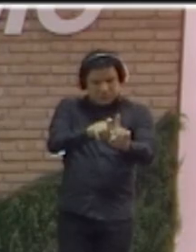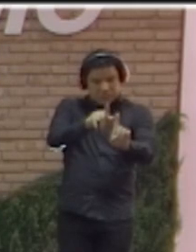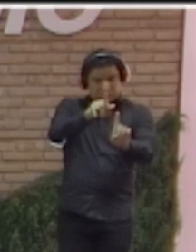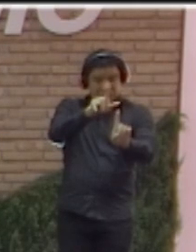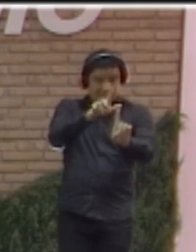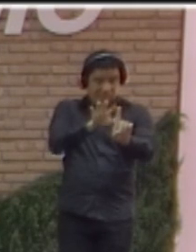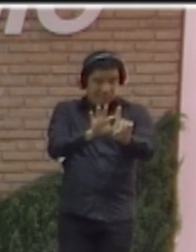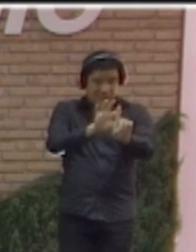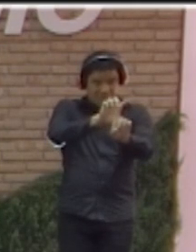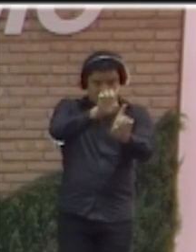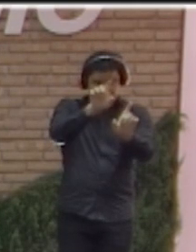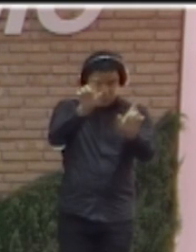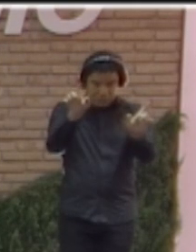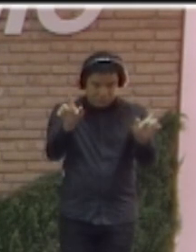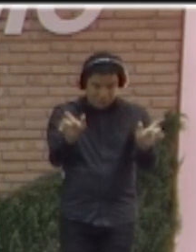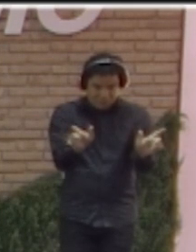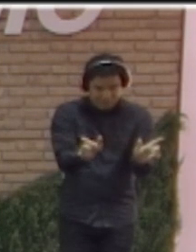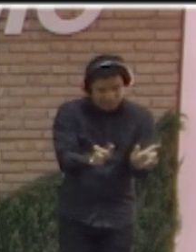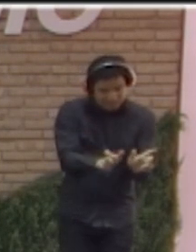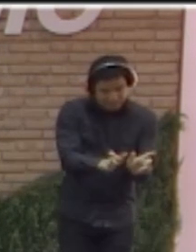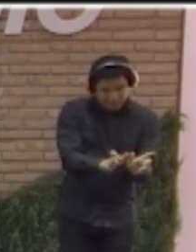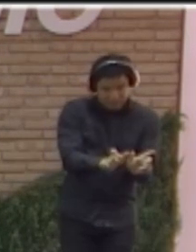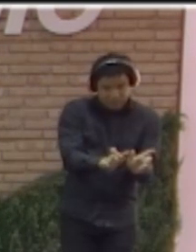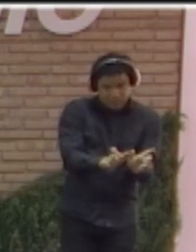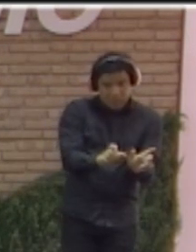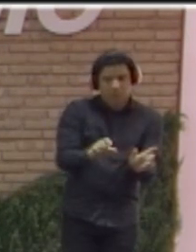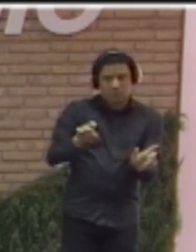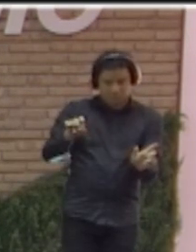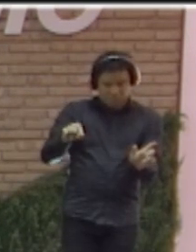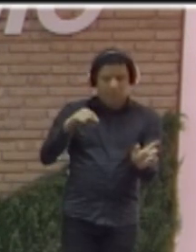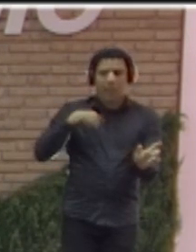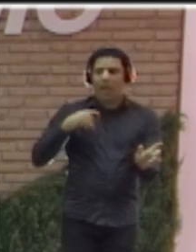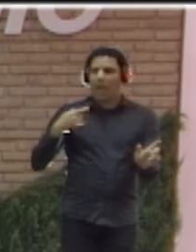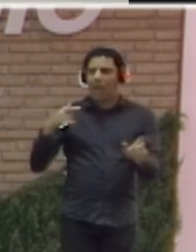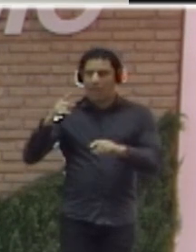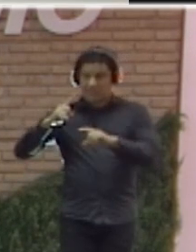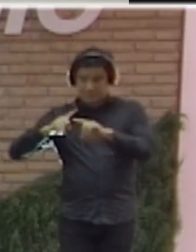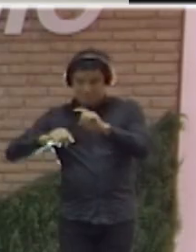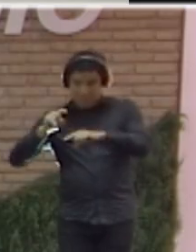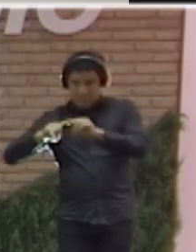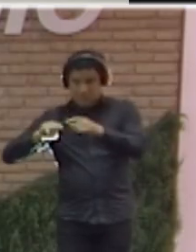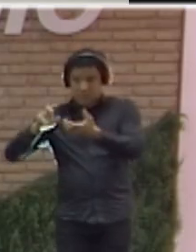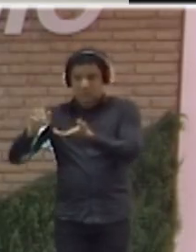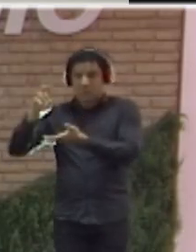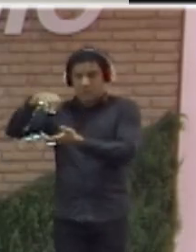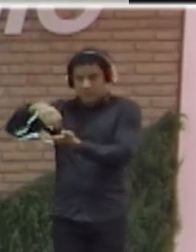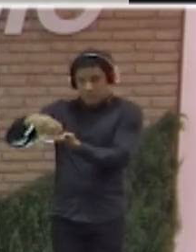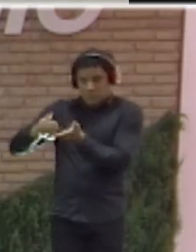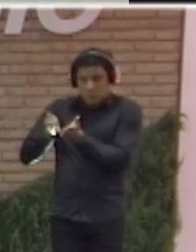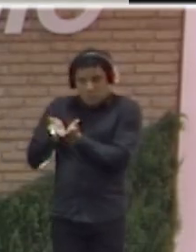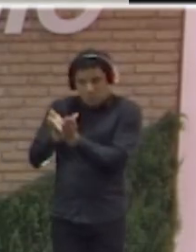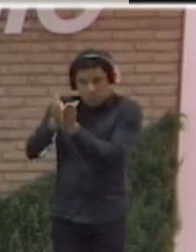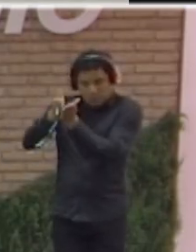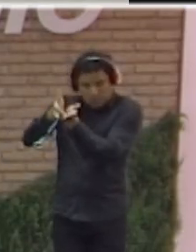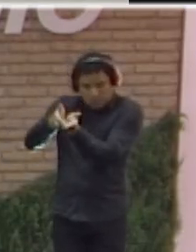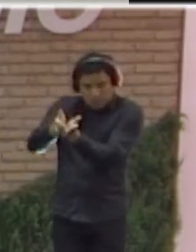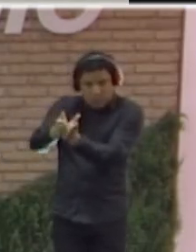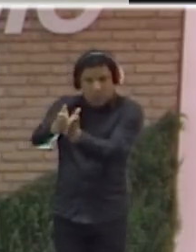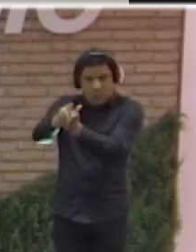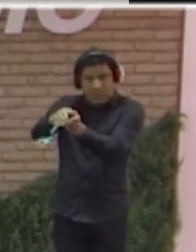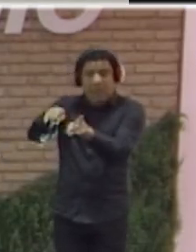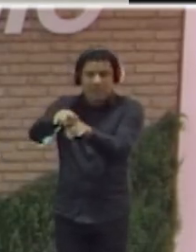as partes vieram pelo rio, até mesmo os cabos. Peças vieram de toda a Europa. É um